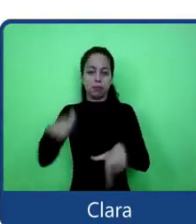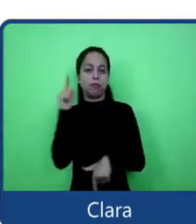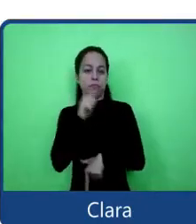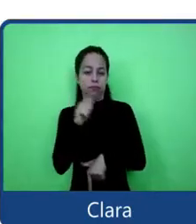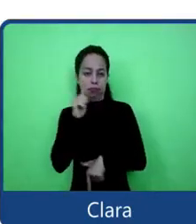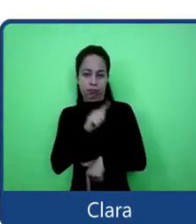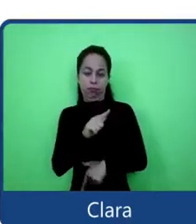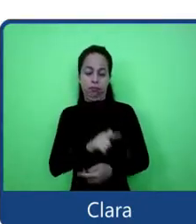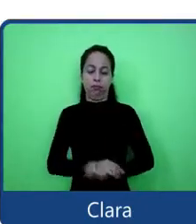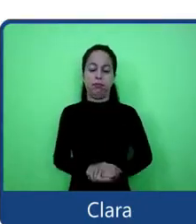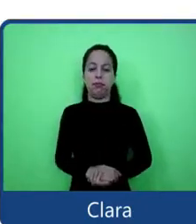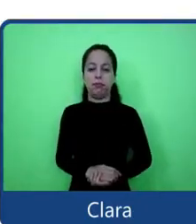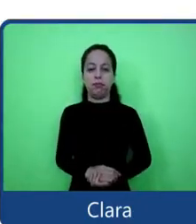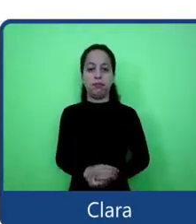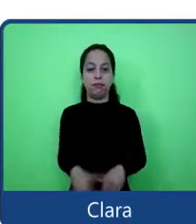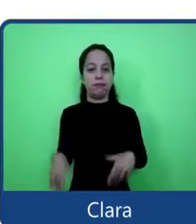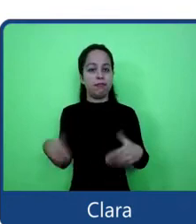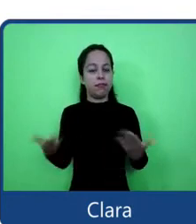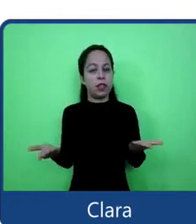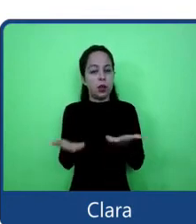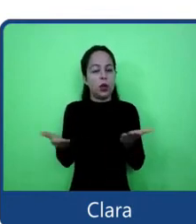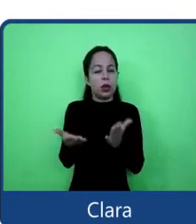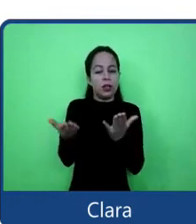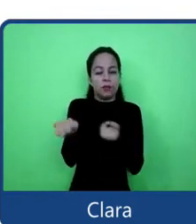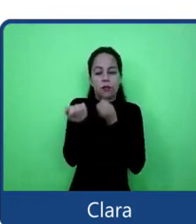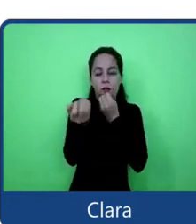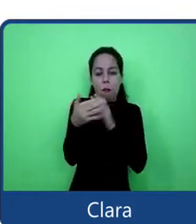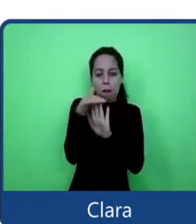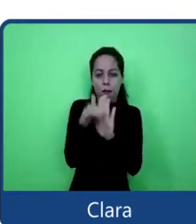levantados. Aí, indo para as considerações finais, então,